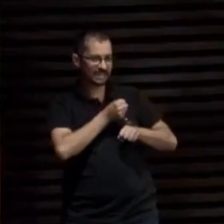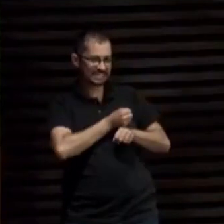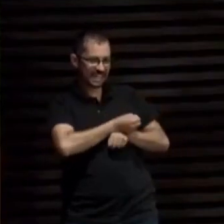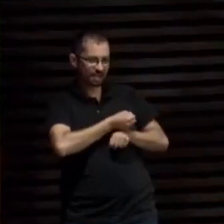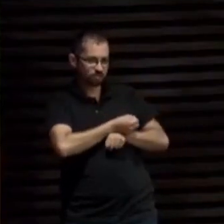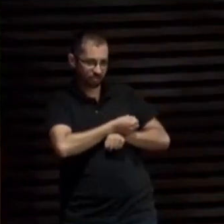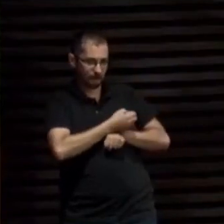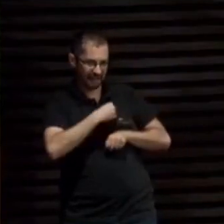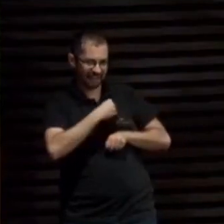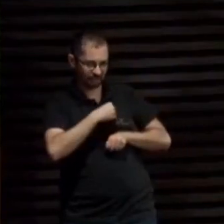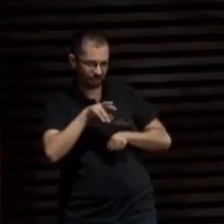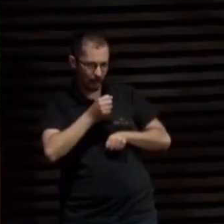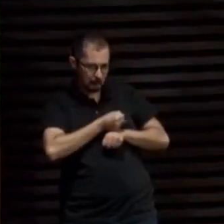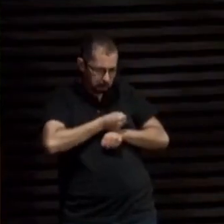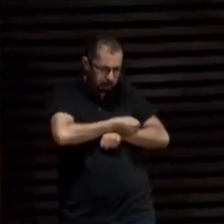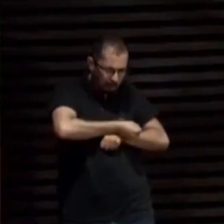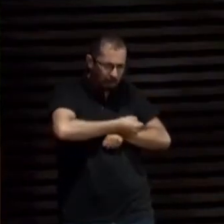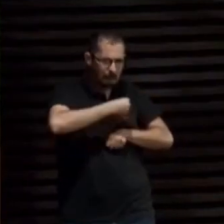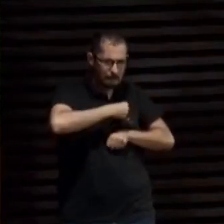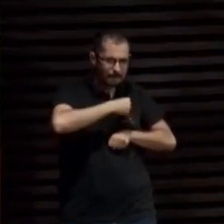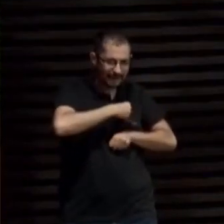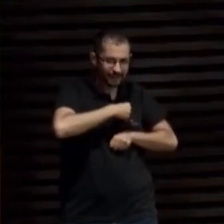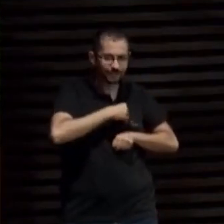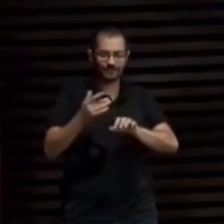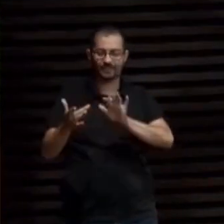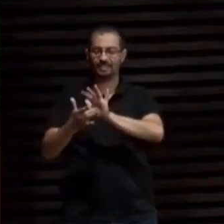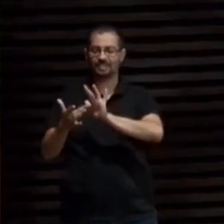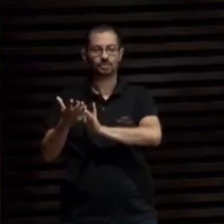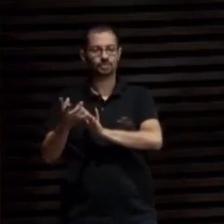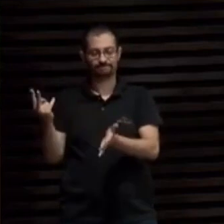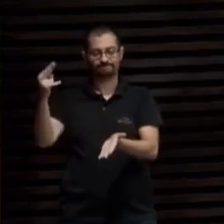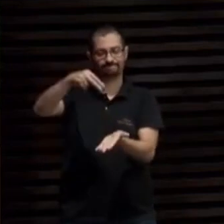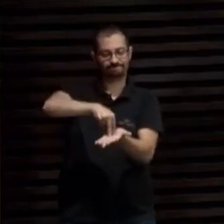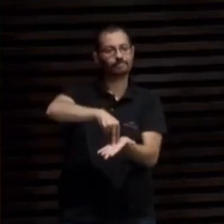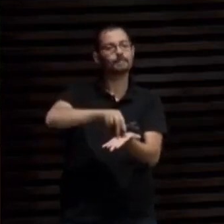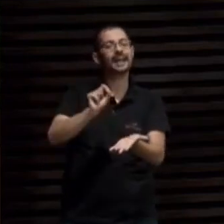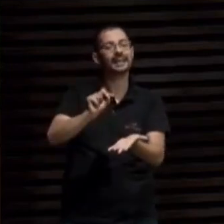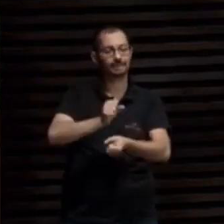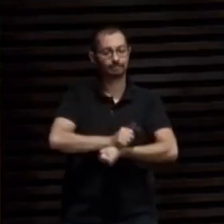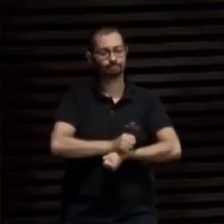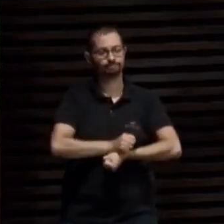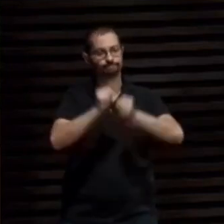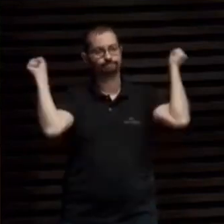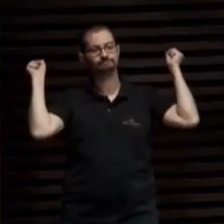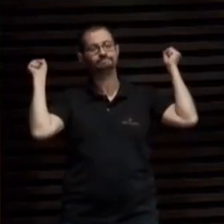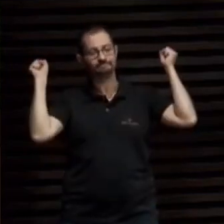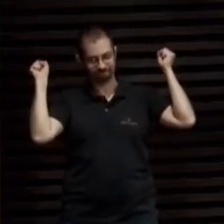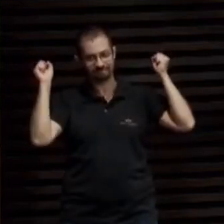Onde o pecado fez ou tentou fazer de cada um de nós